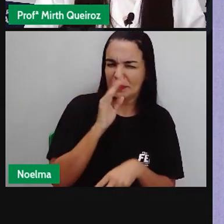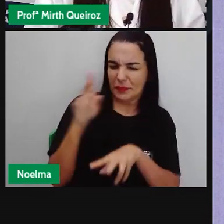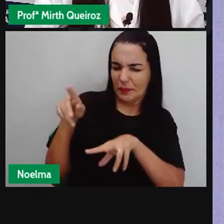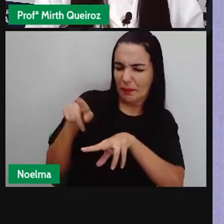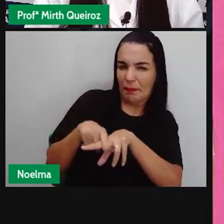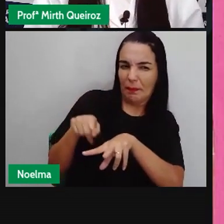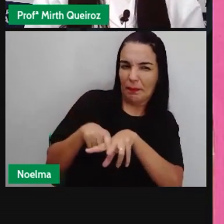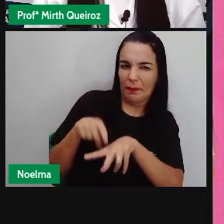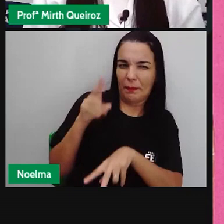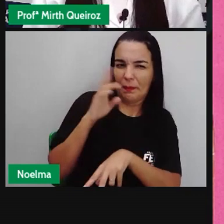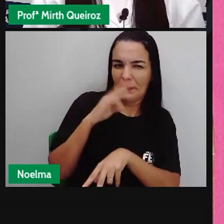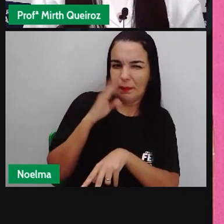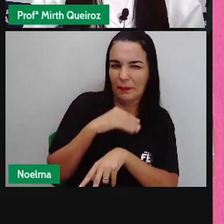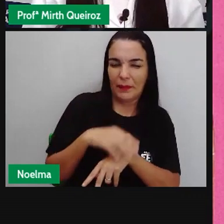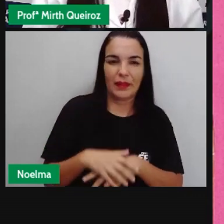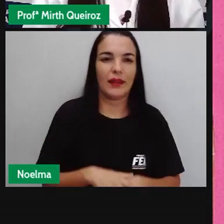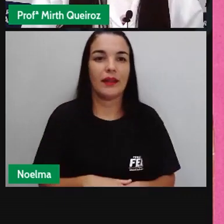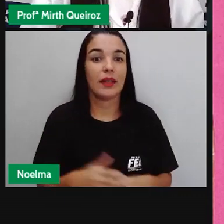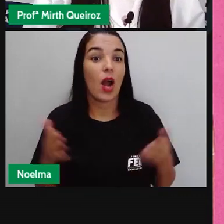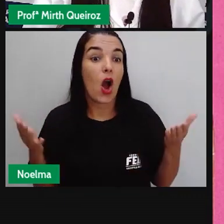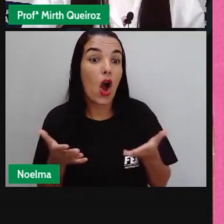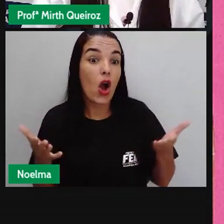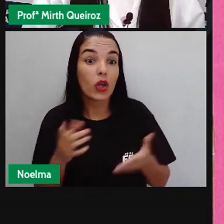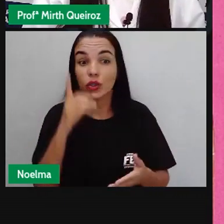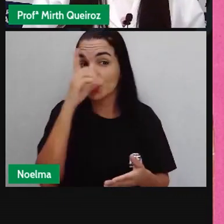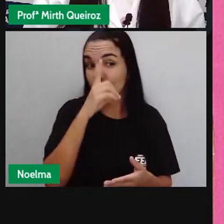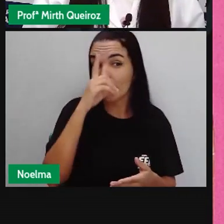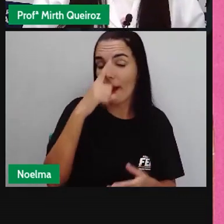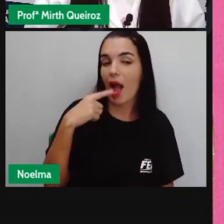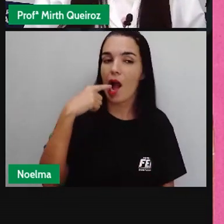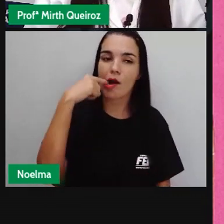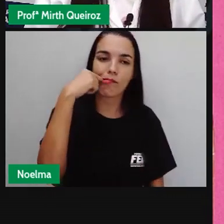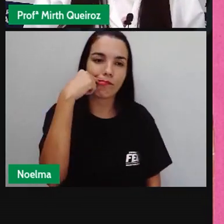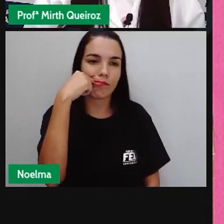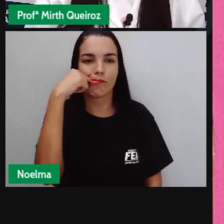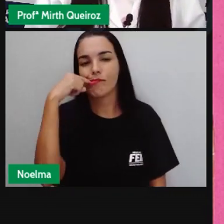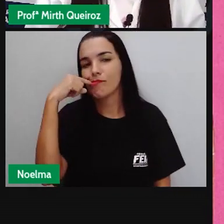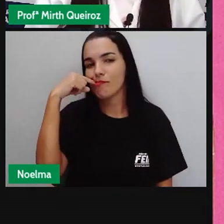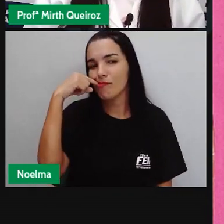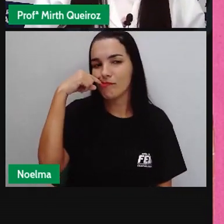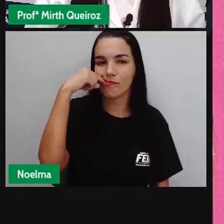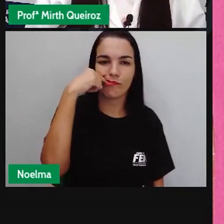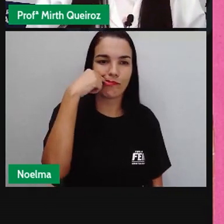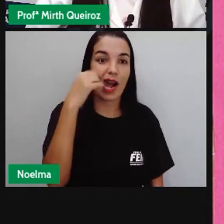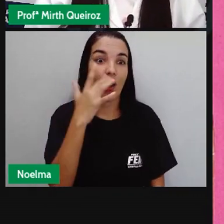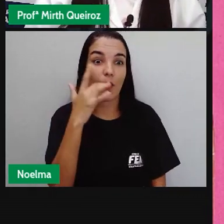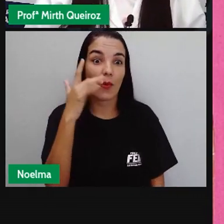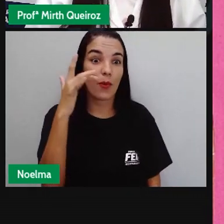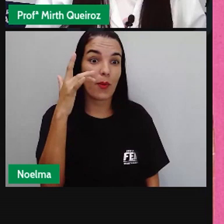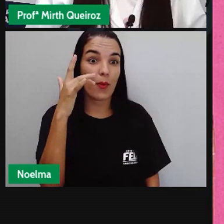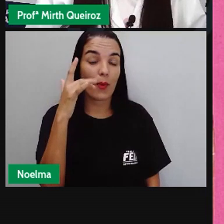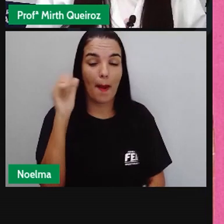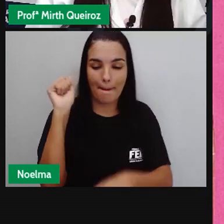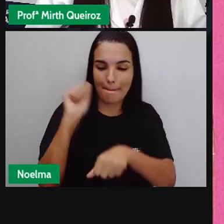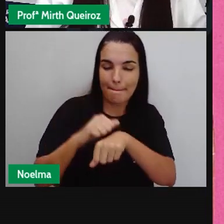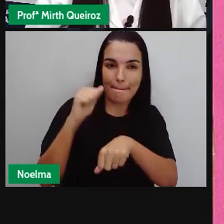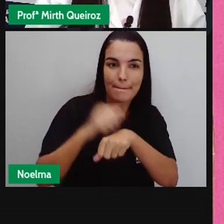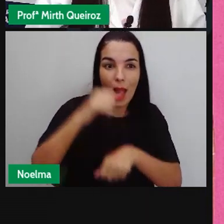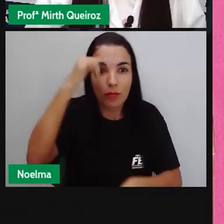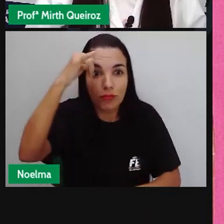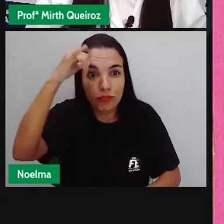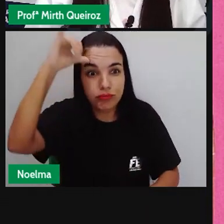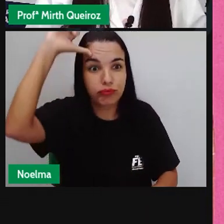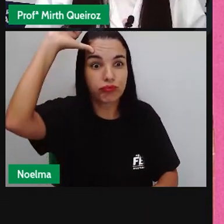chulé. Hoje é domingo, pé de cachimbo, cachimba de ouro. Bate no